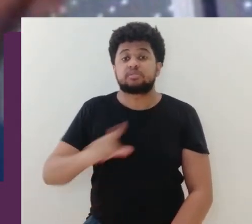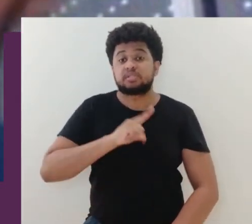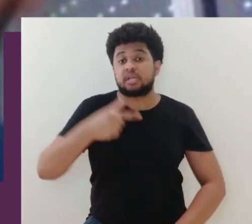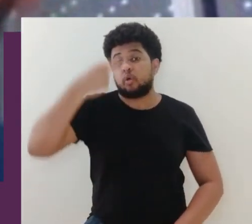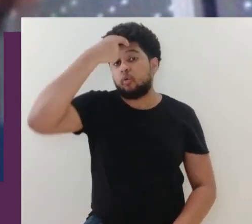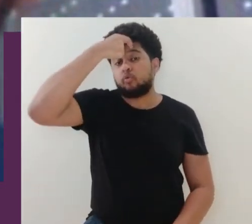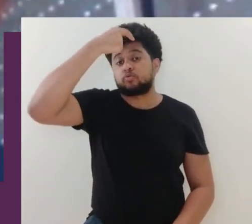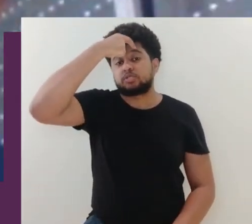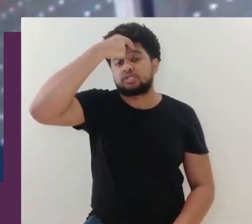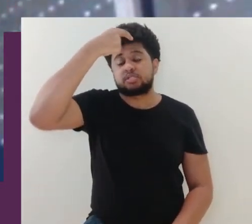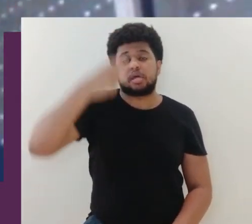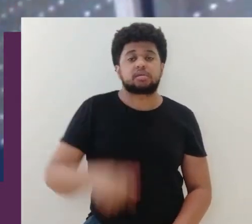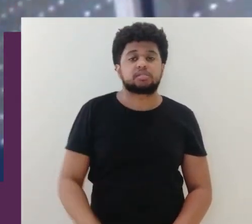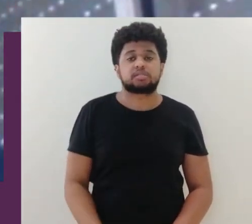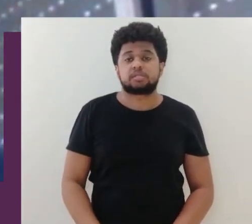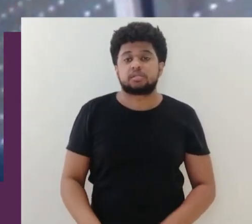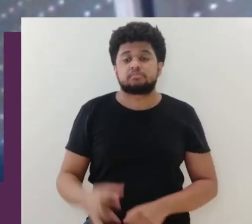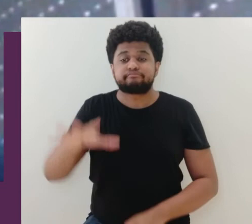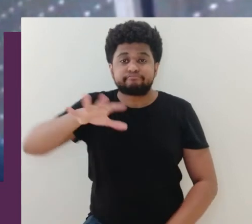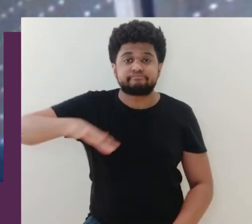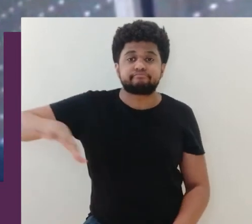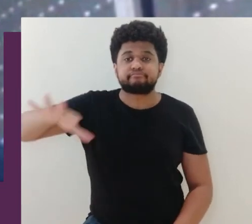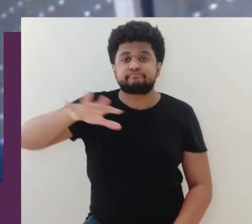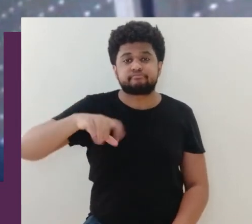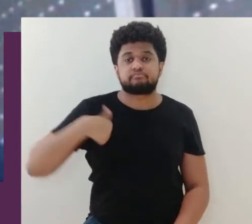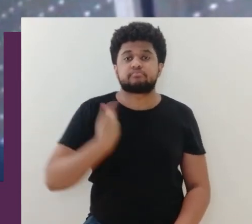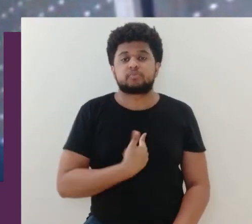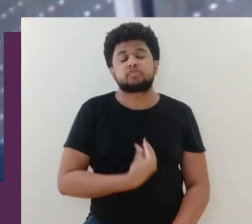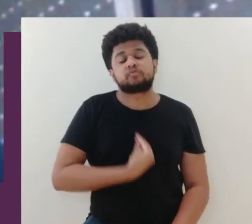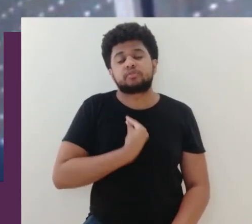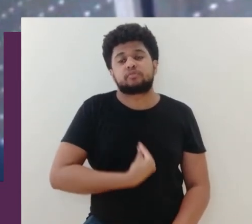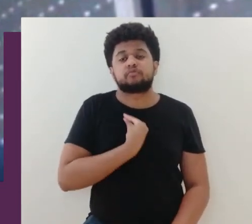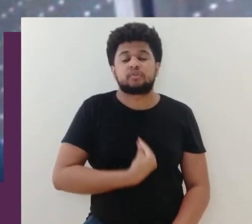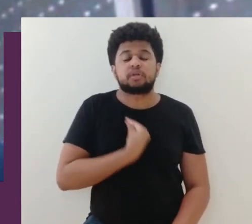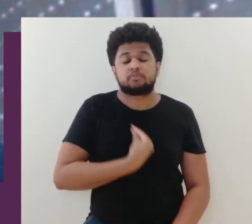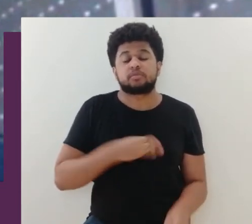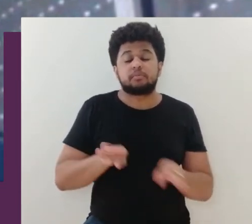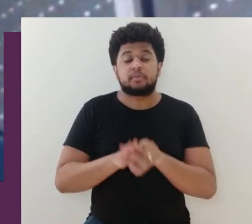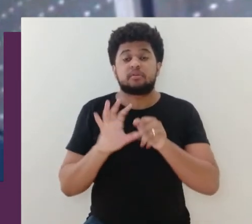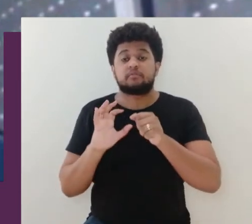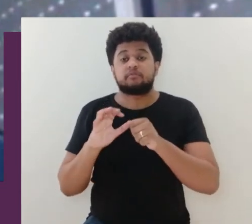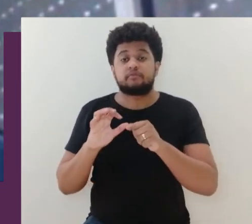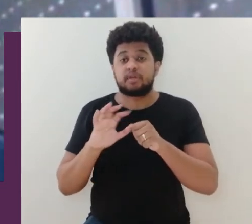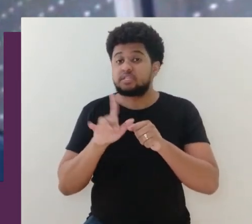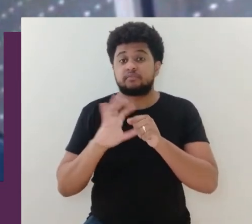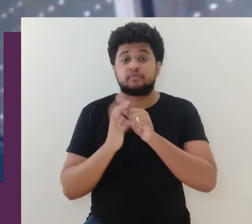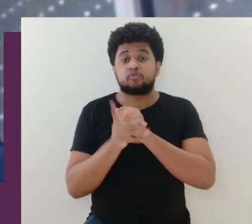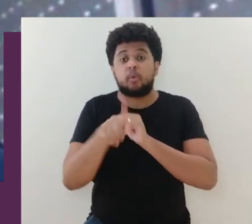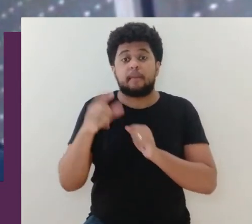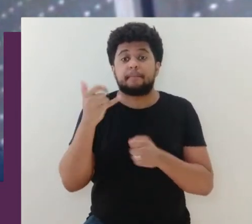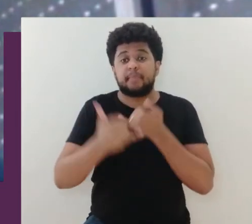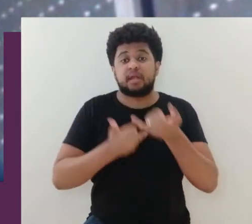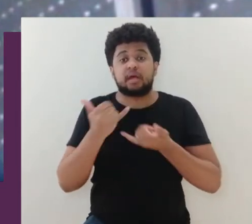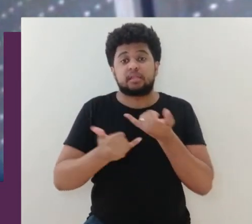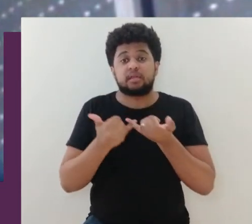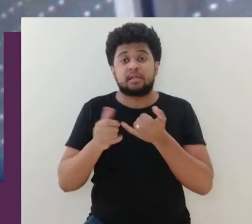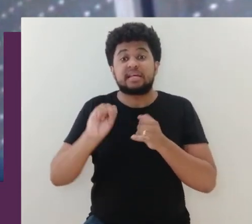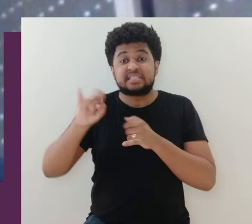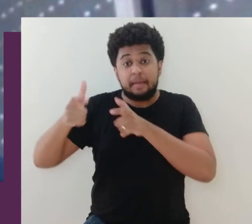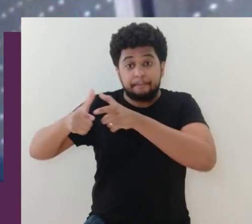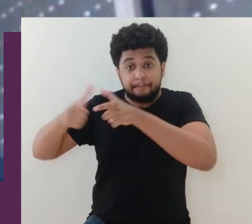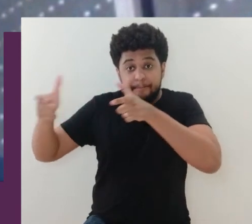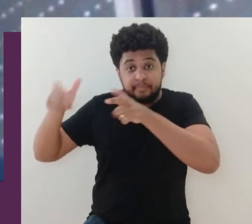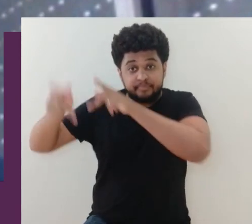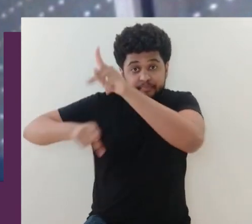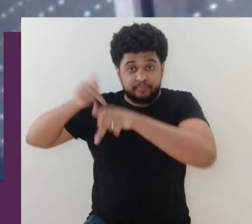própria população, né? E dos governos que tenham consciência da situação em que a gente vive